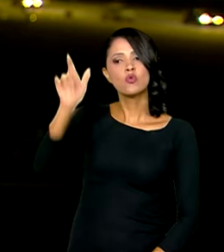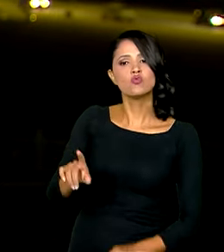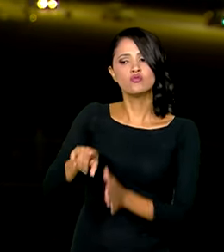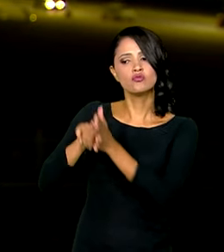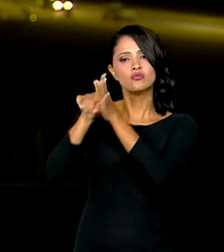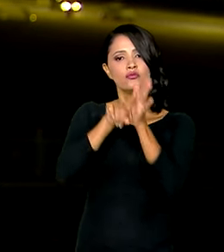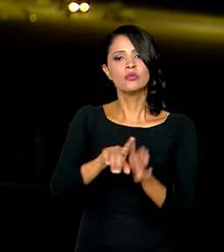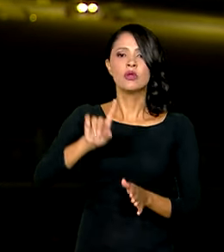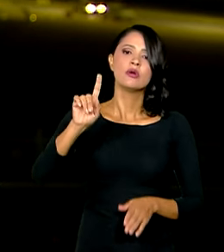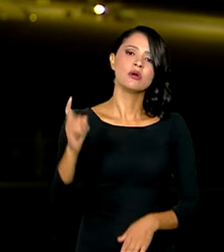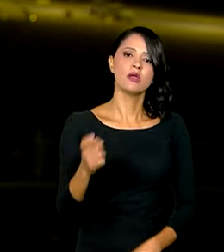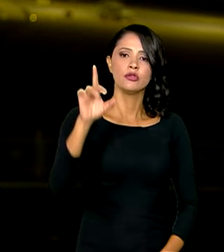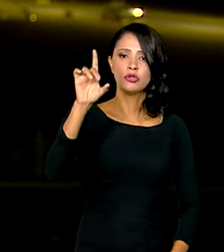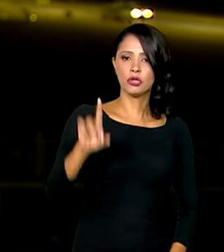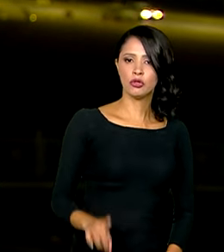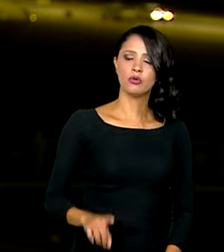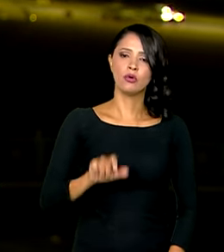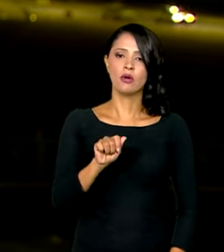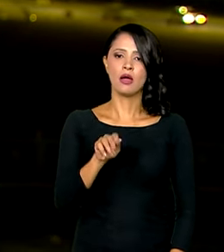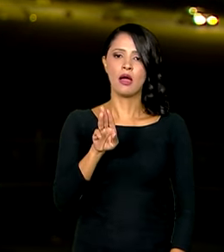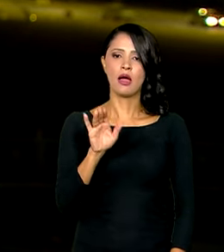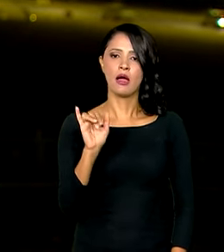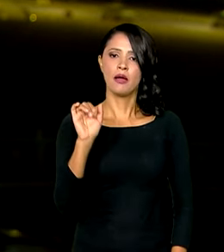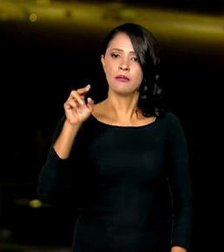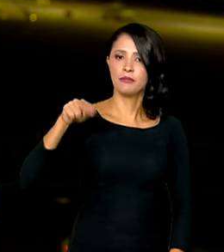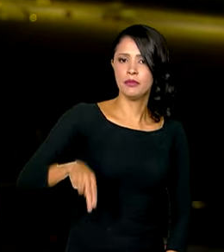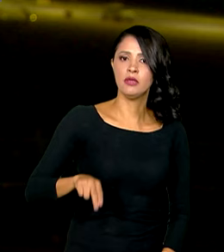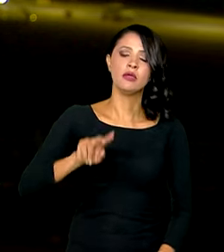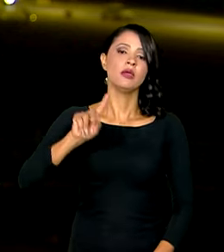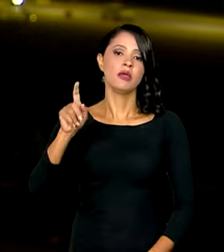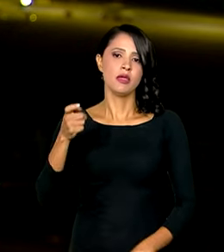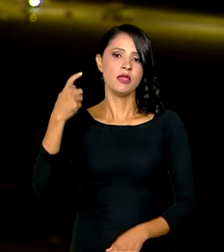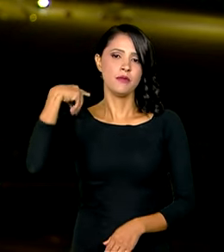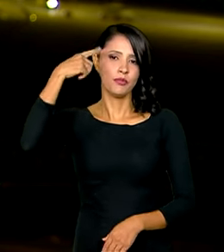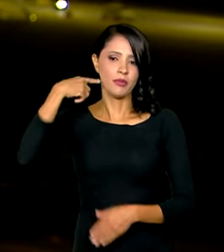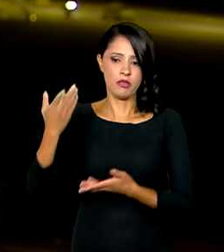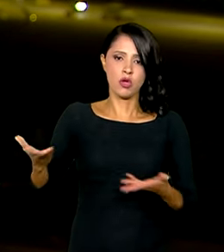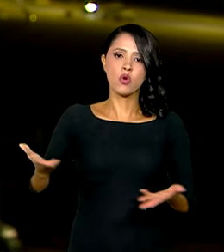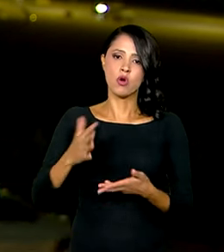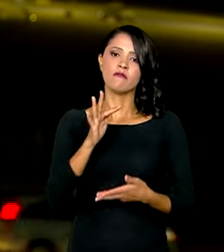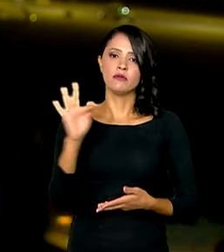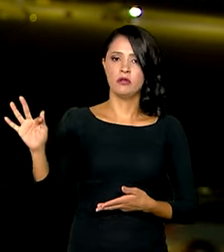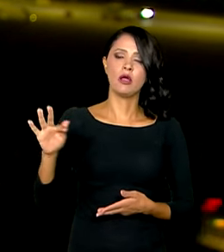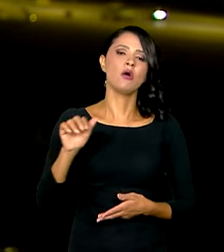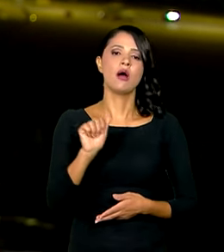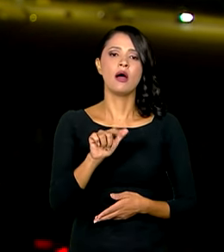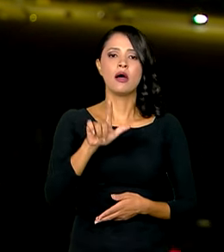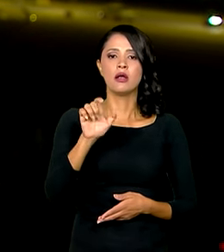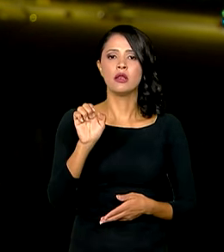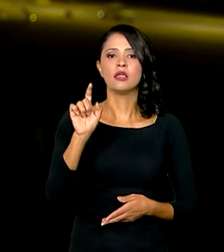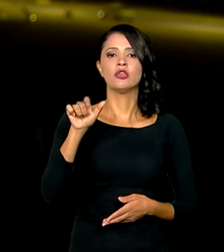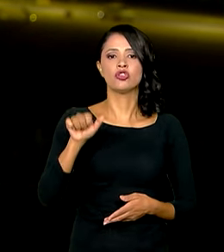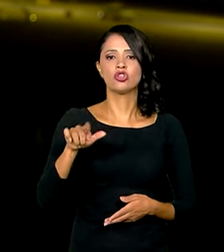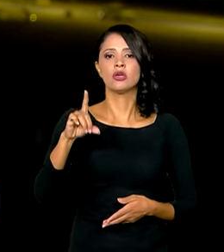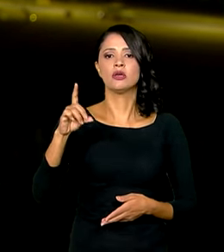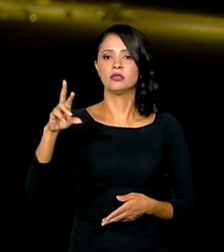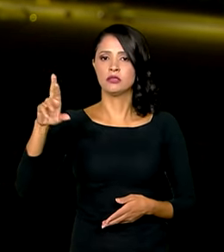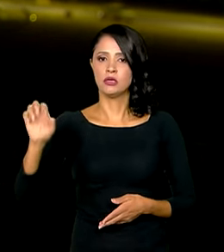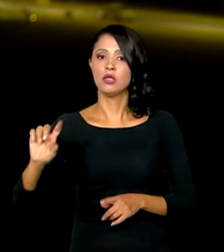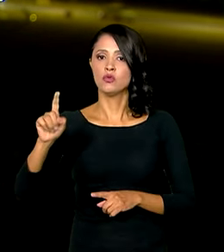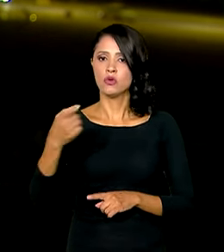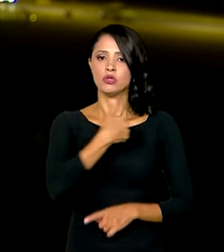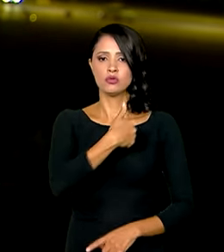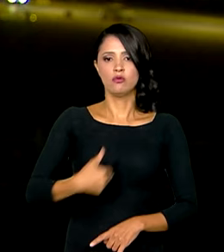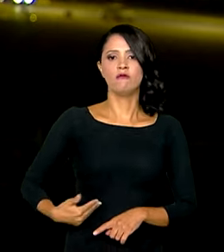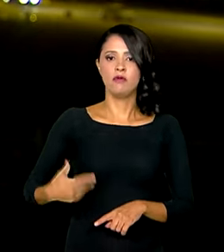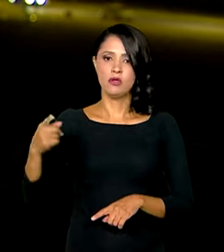o ex-diretor da ABIN e atual deputado federal Alexandre Ramagem, que comandou a agência no governo anterior. Agentes da